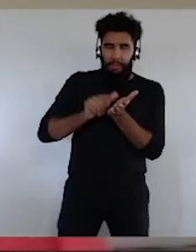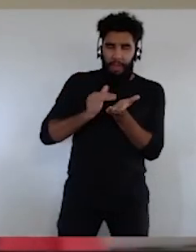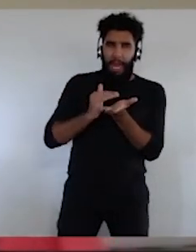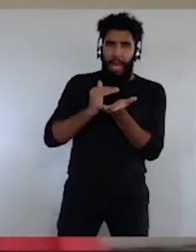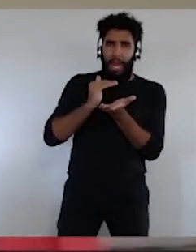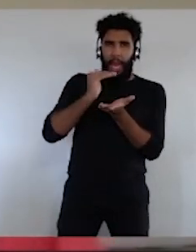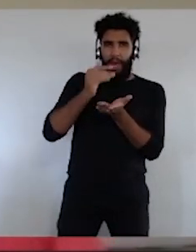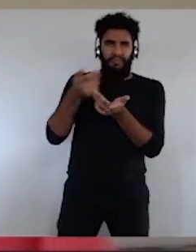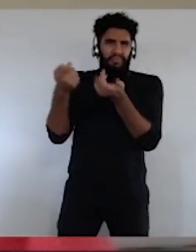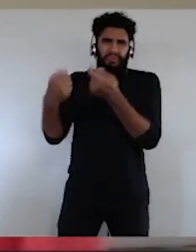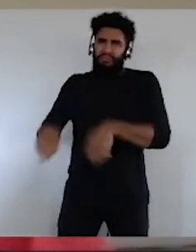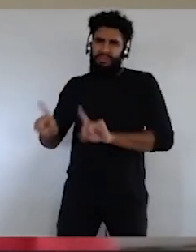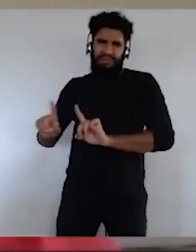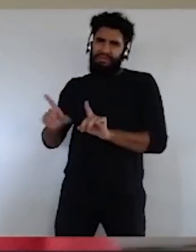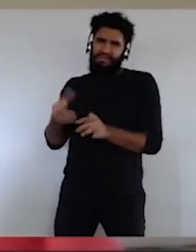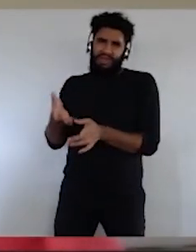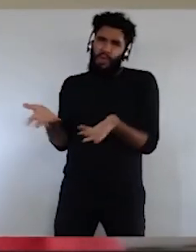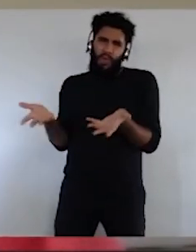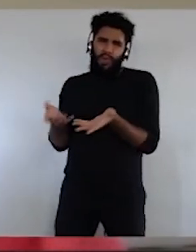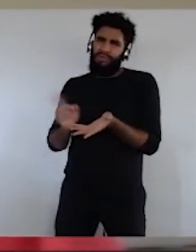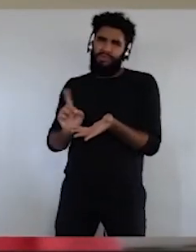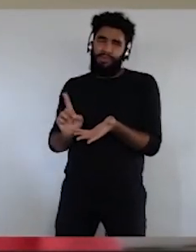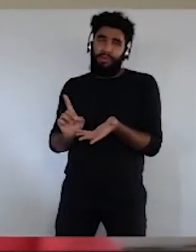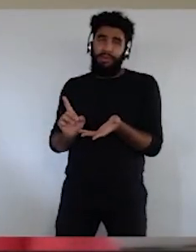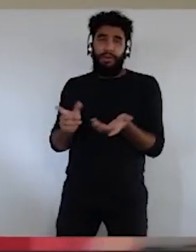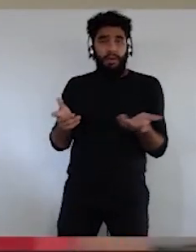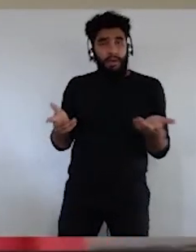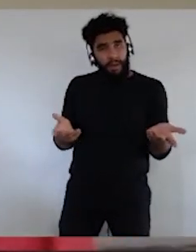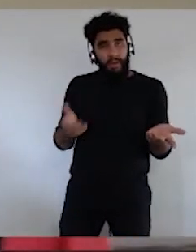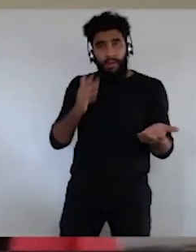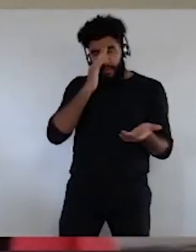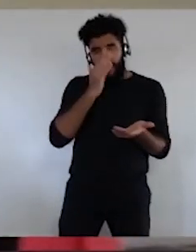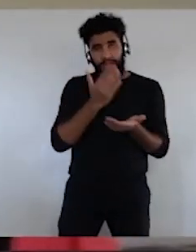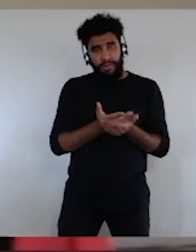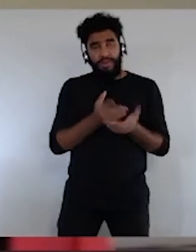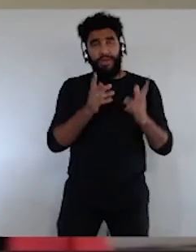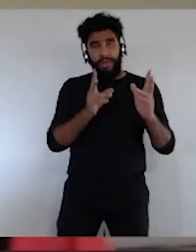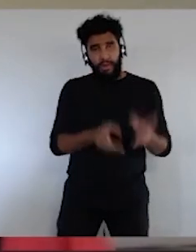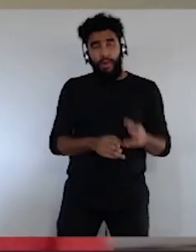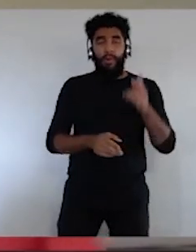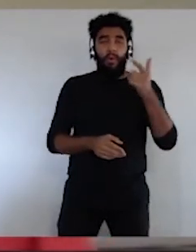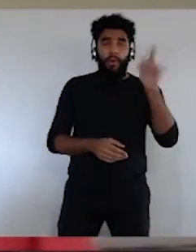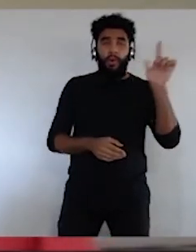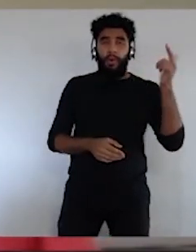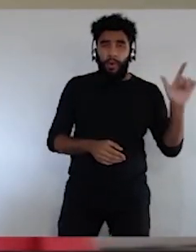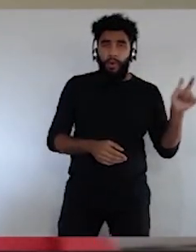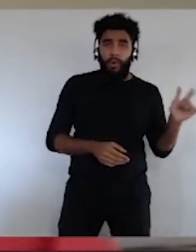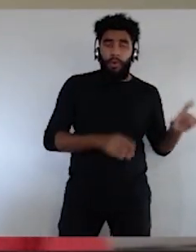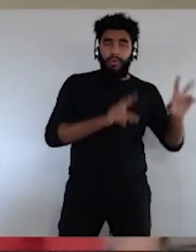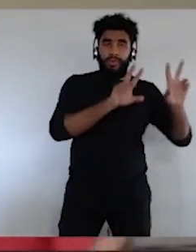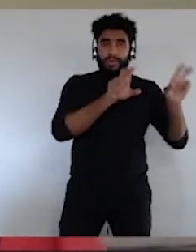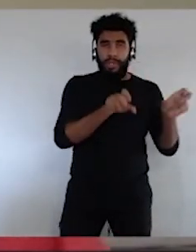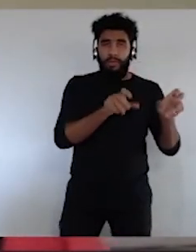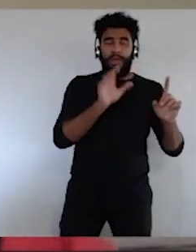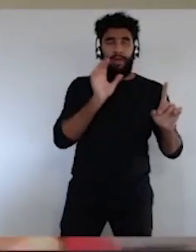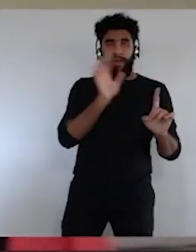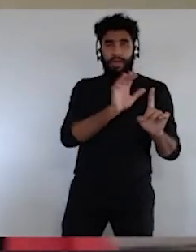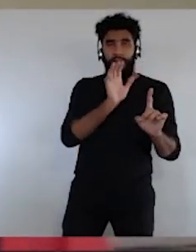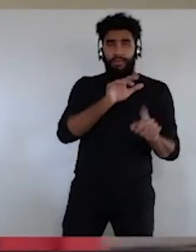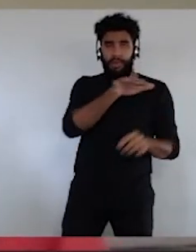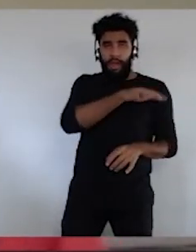em sentido diametralmente oposto àquele que foi decidido por uma turma, por uma sessão, que não será objeto de uniformização. Então, quer dizer, nós